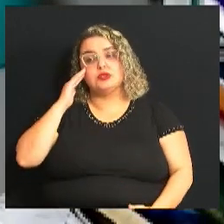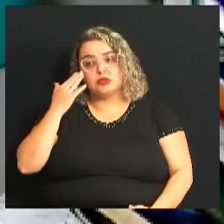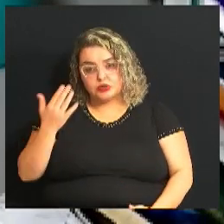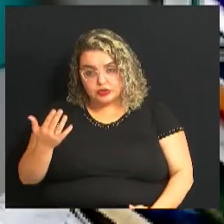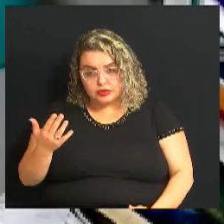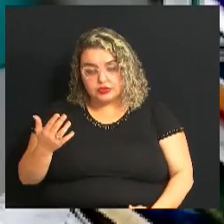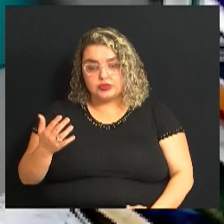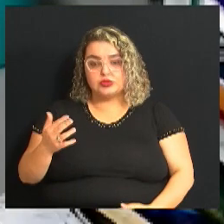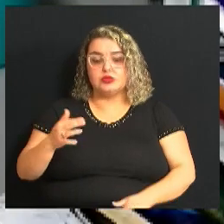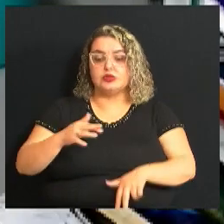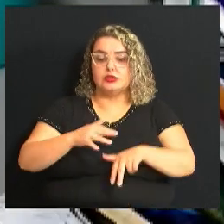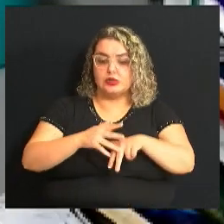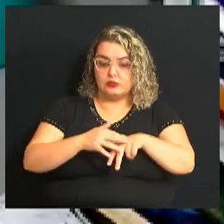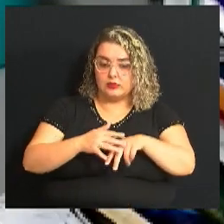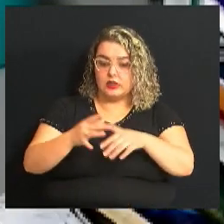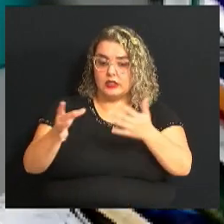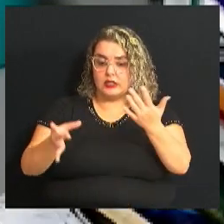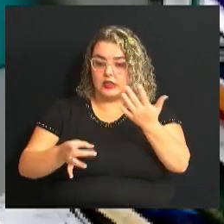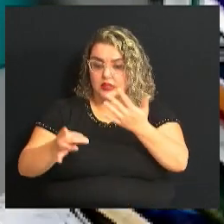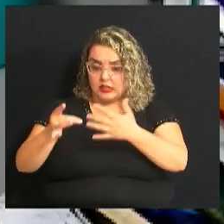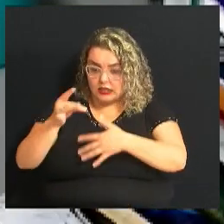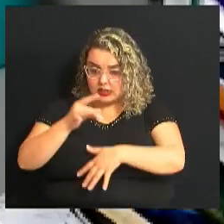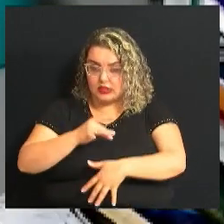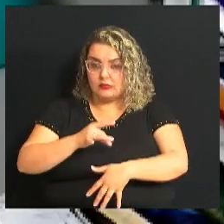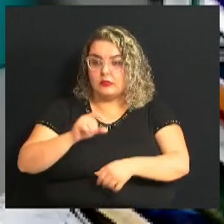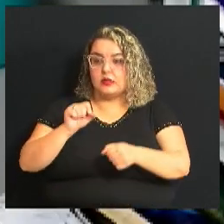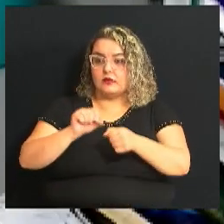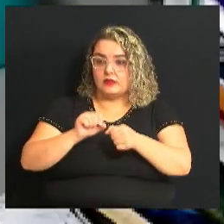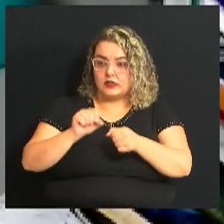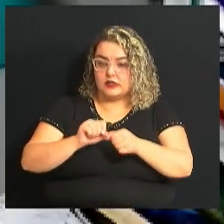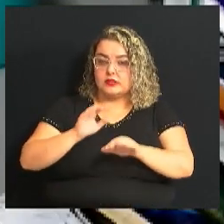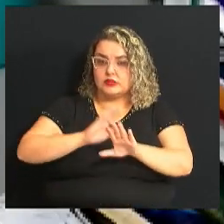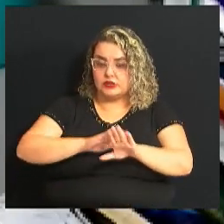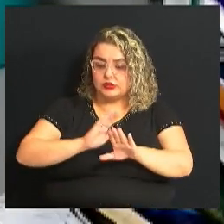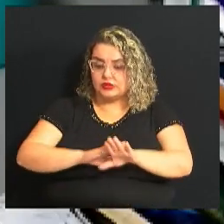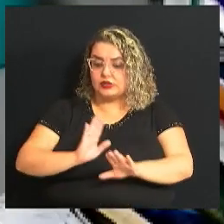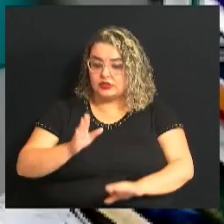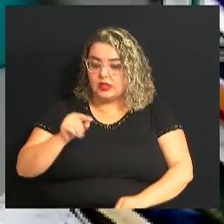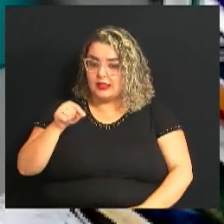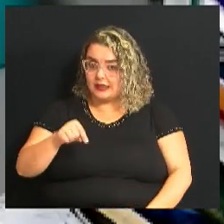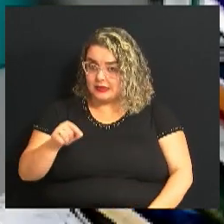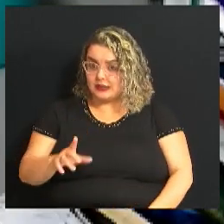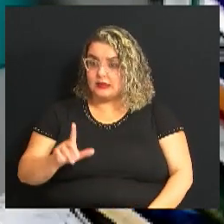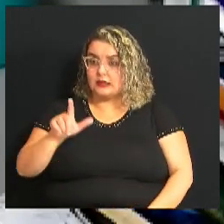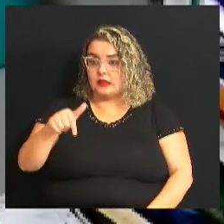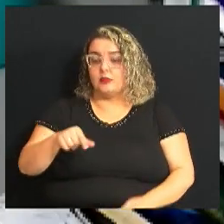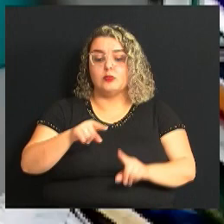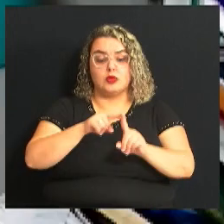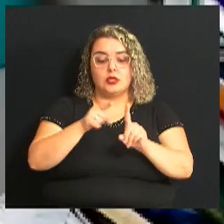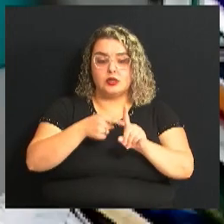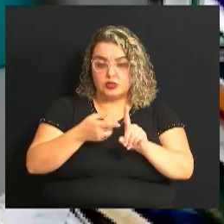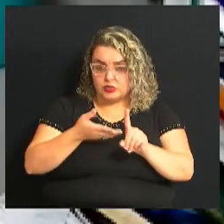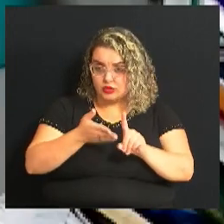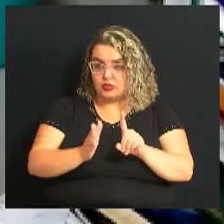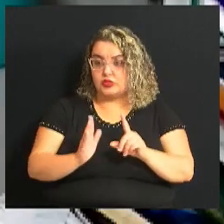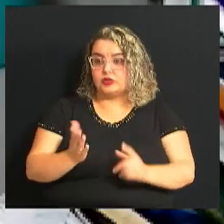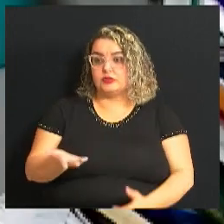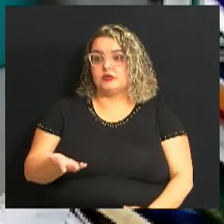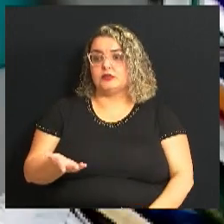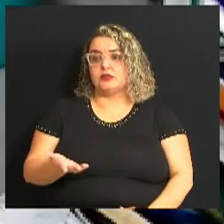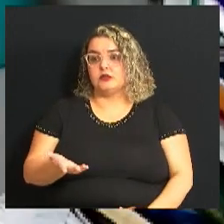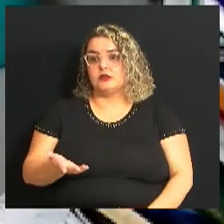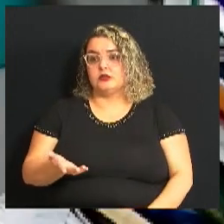paciente preenche os requisitos para a realização desse procedimento já ali no momento pós-parto, né, imediato, e